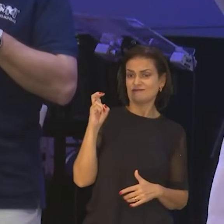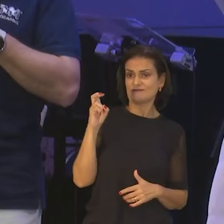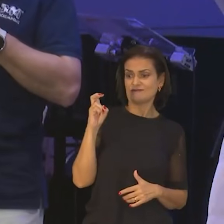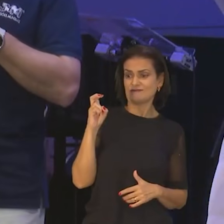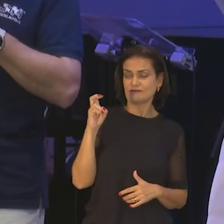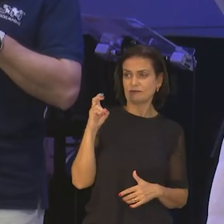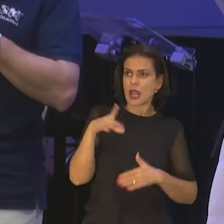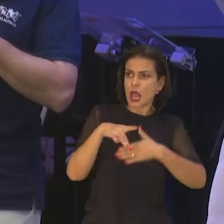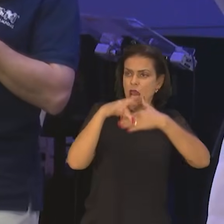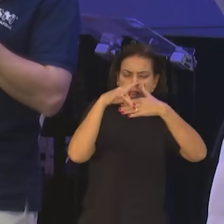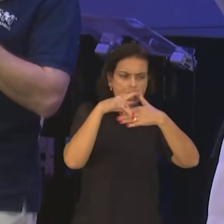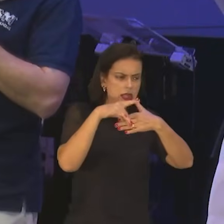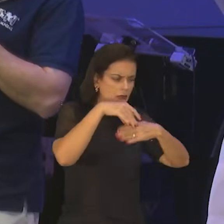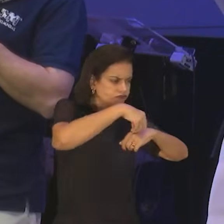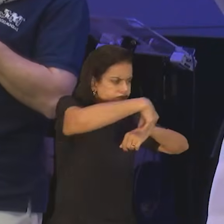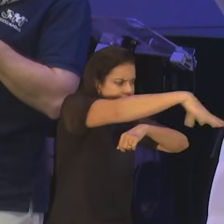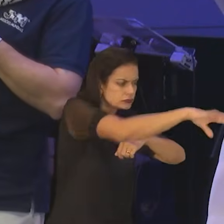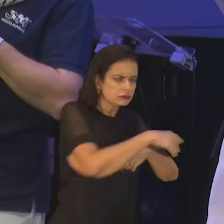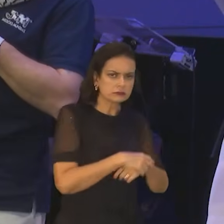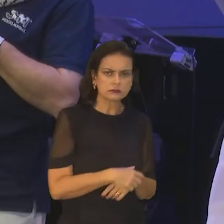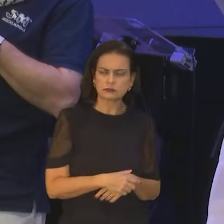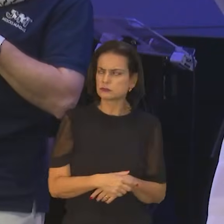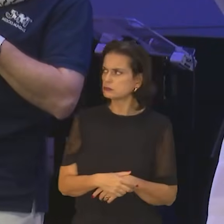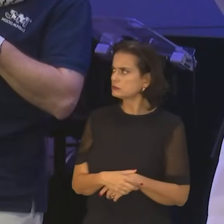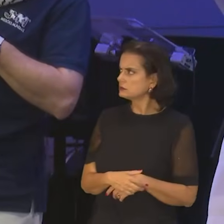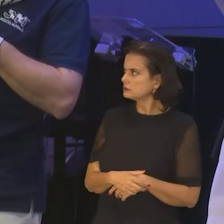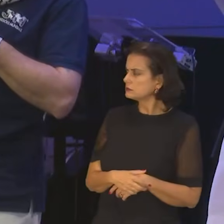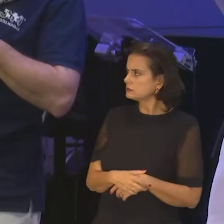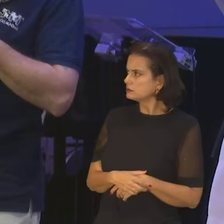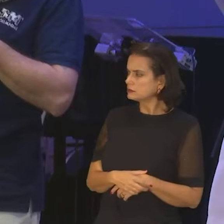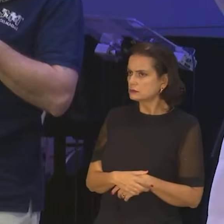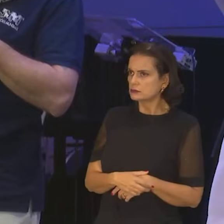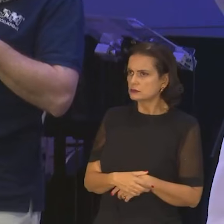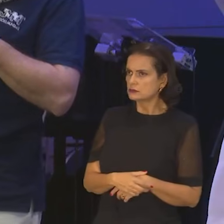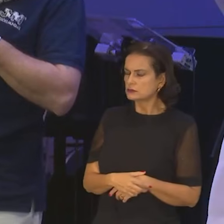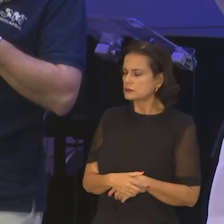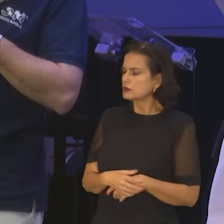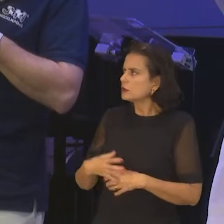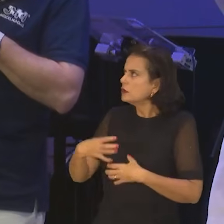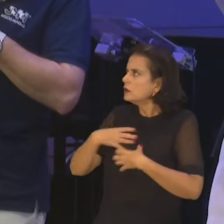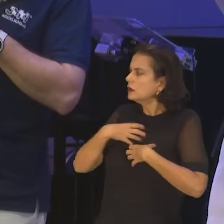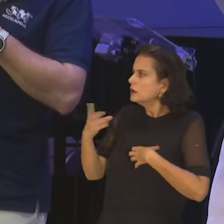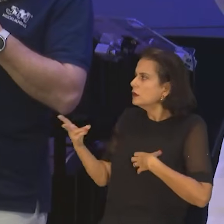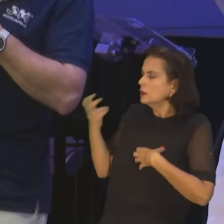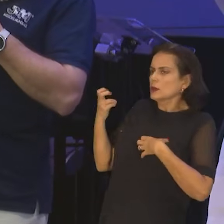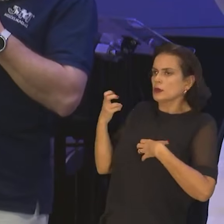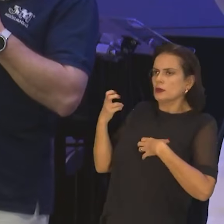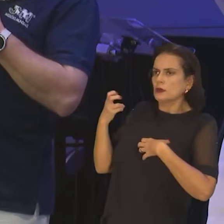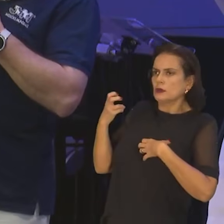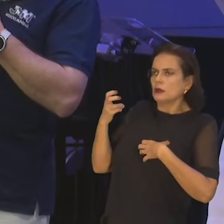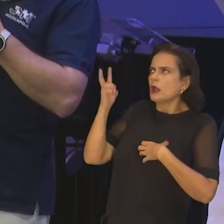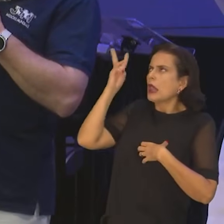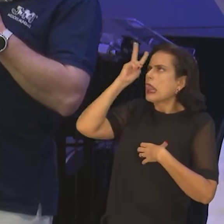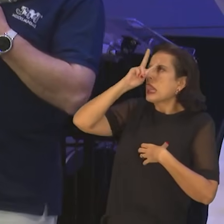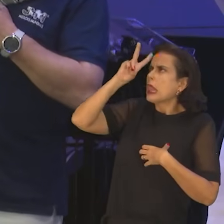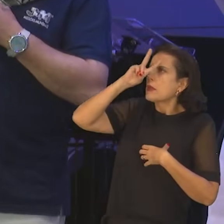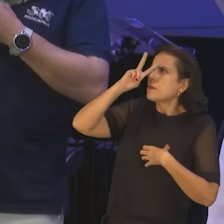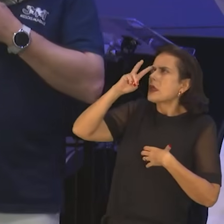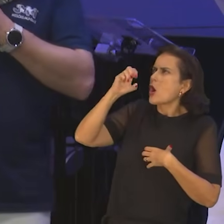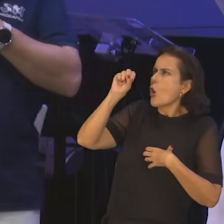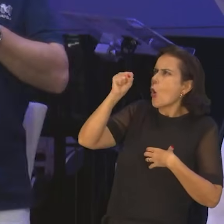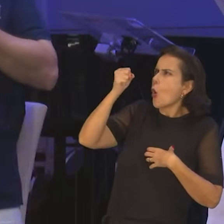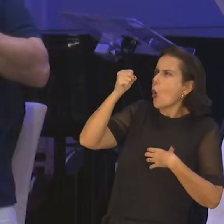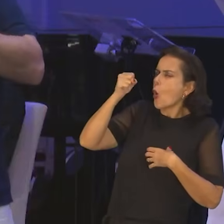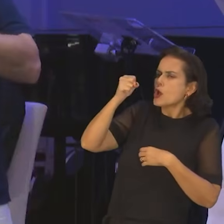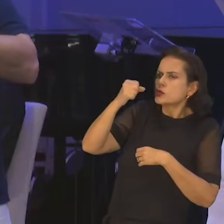Quando esse líder lançou essa palavra, ela apontou direto nos meus ouvidos e me trouxe à memória aos 8 anos de